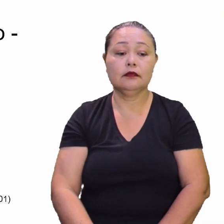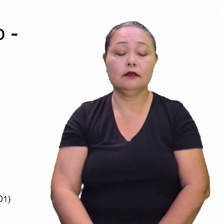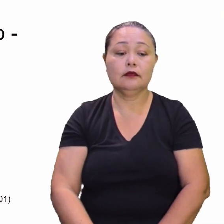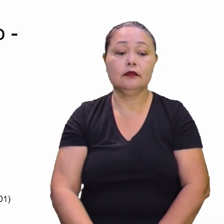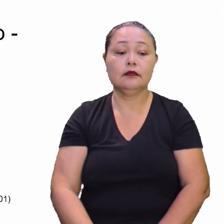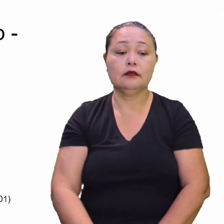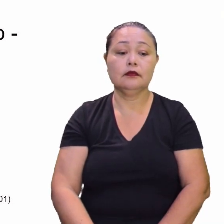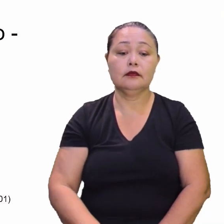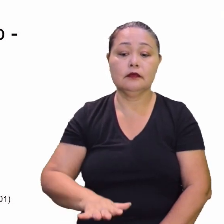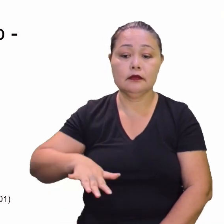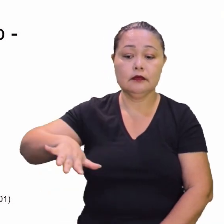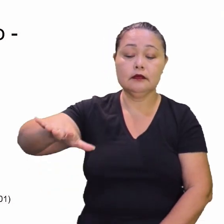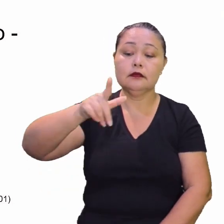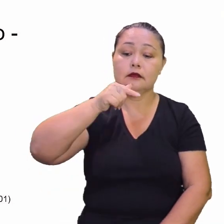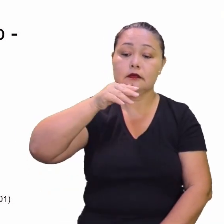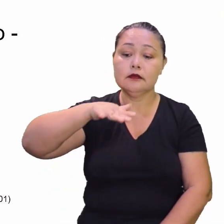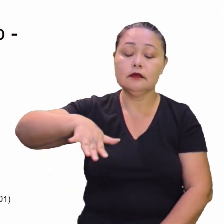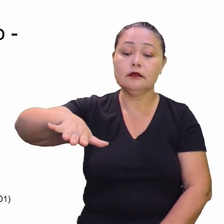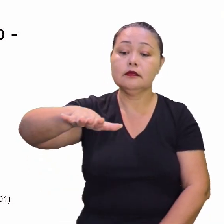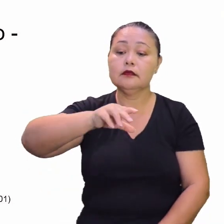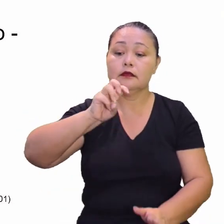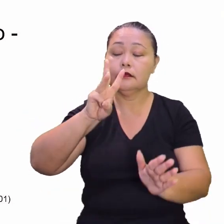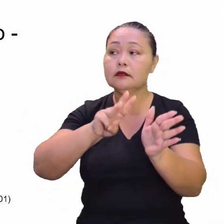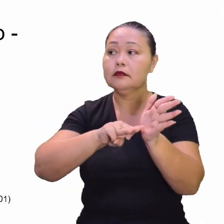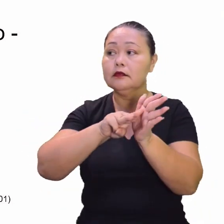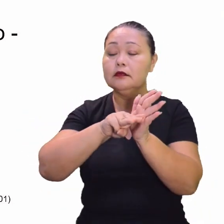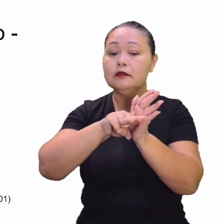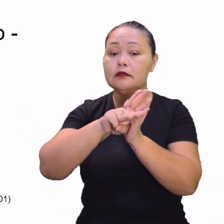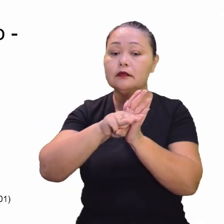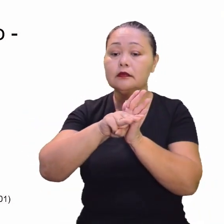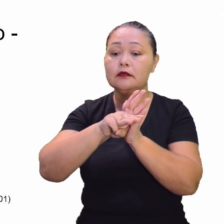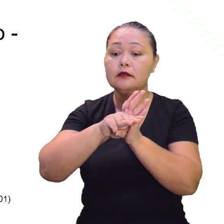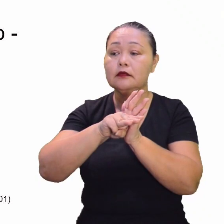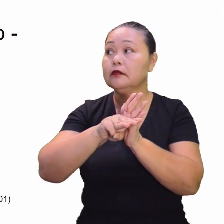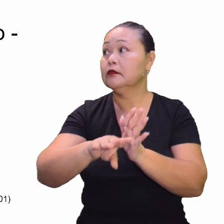ó, bacia do Rio Madeira.